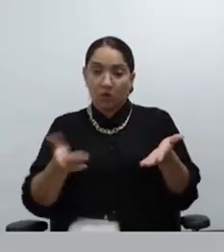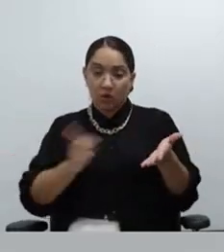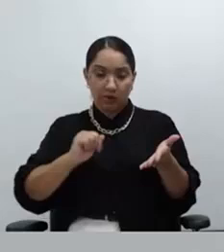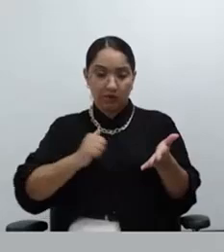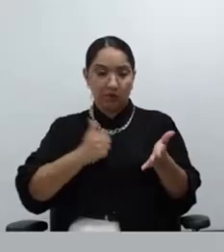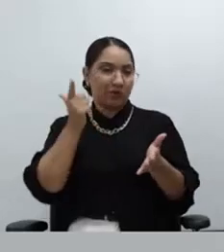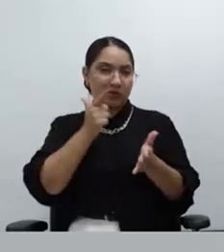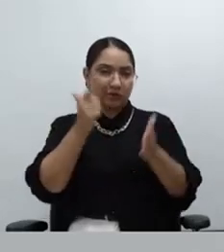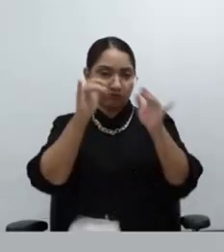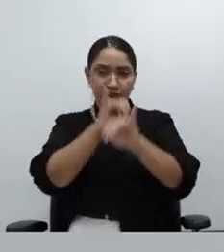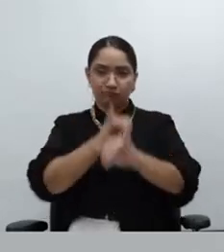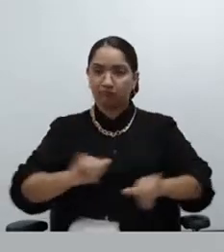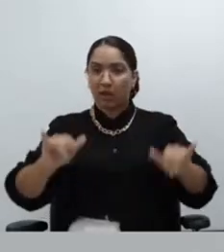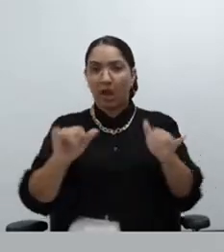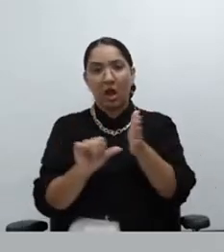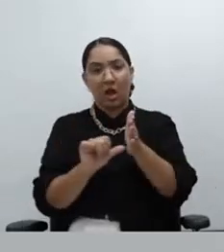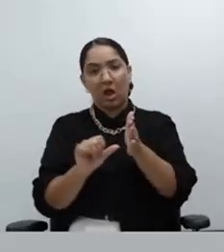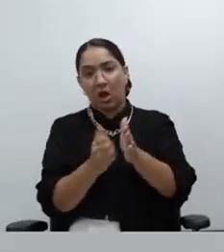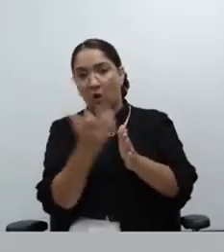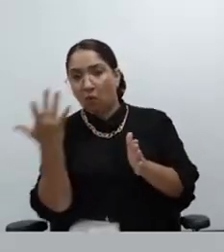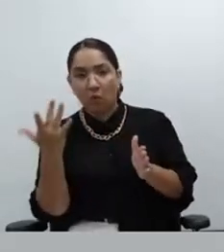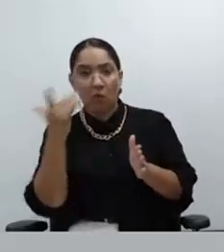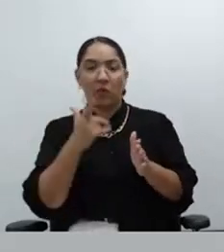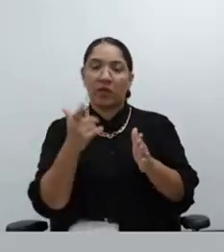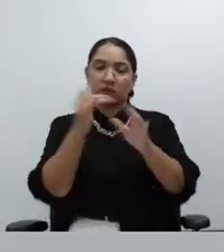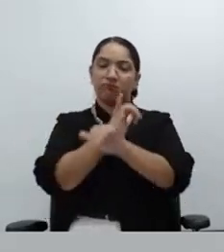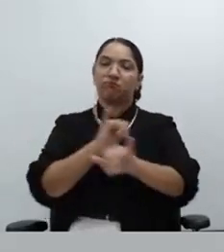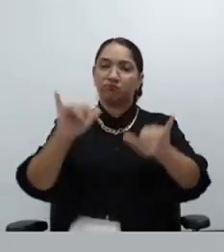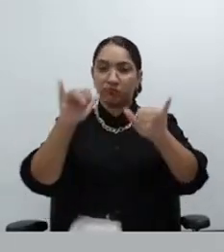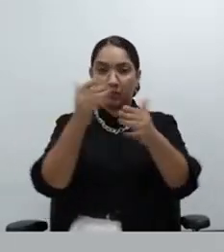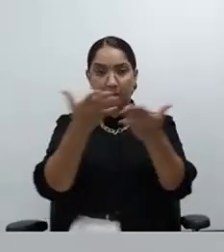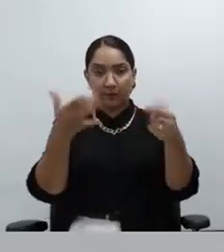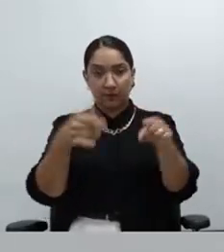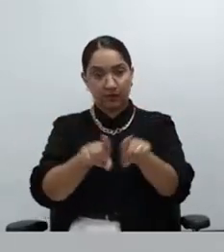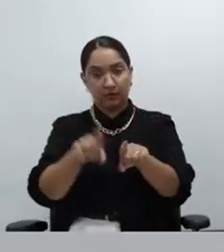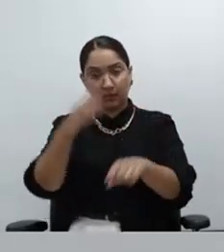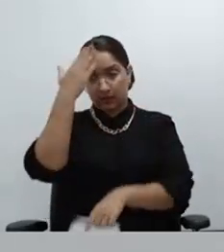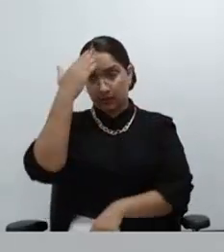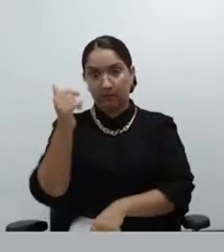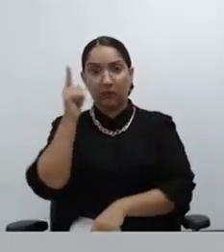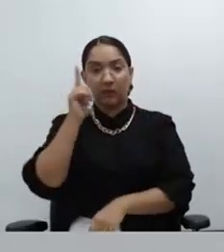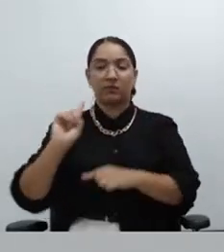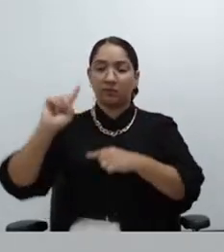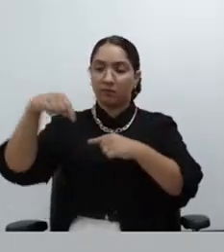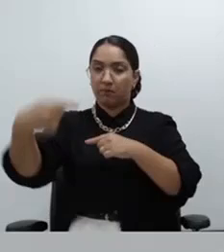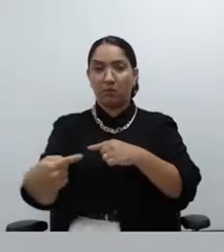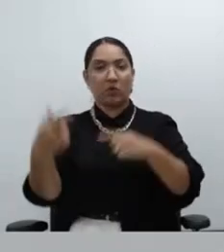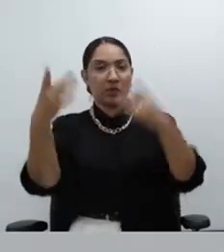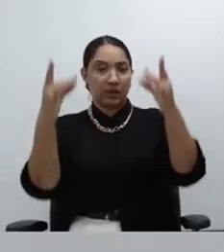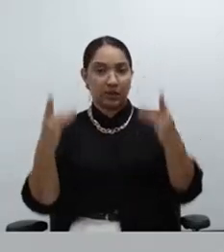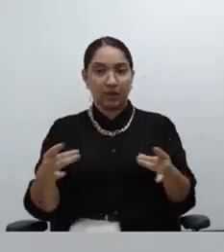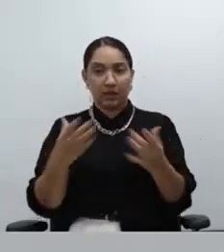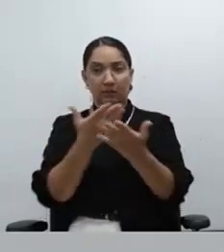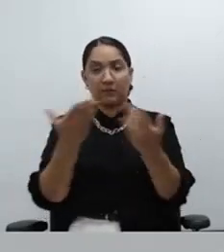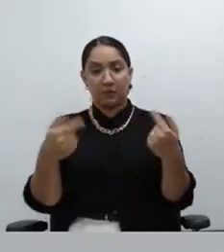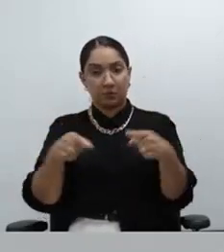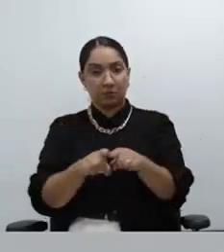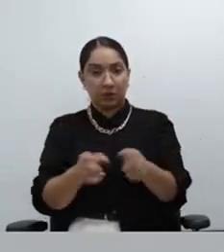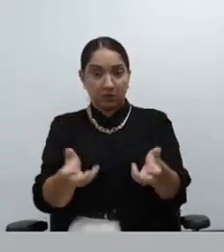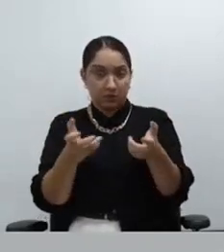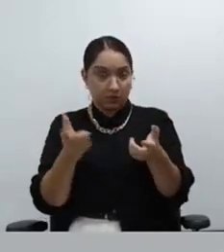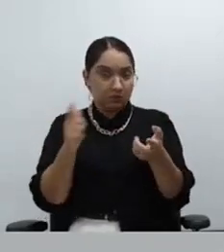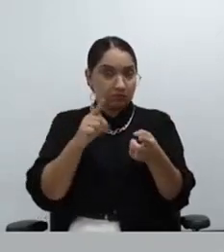conjunto. Fica aqui a notícia a vossas excelências, e também, na sequência, nos próximos dias, traremos os detalhes para a participação